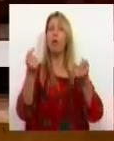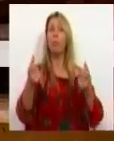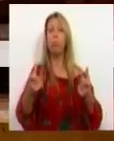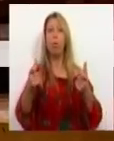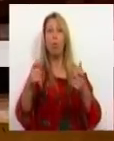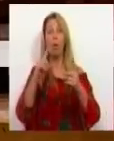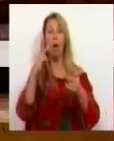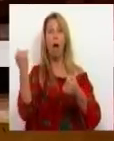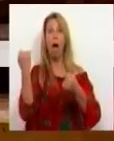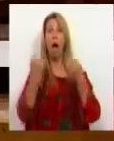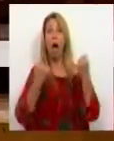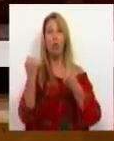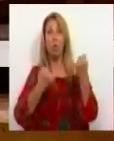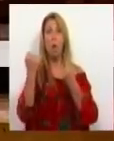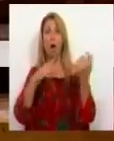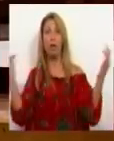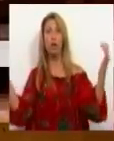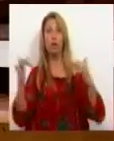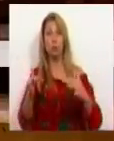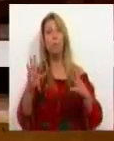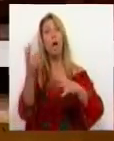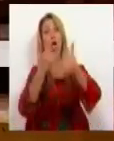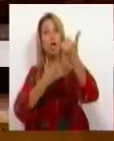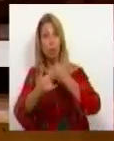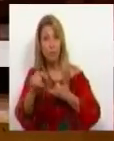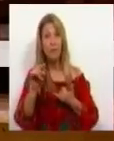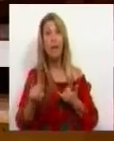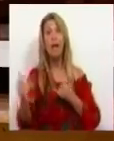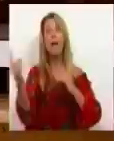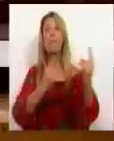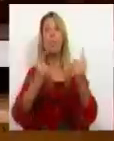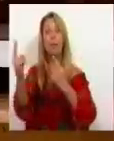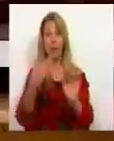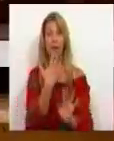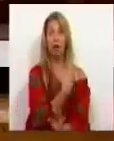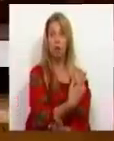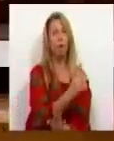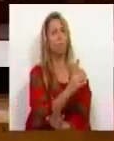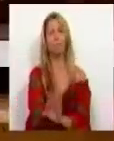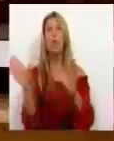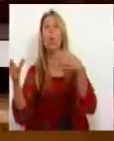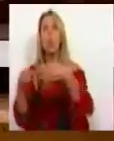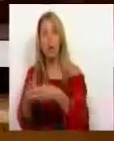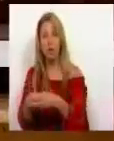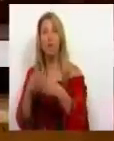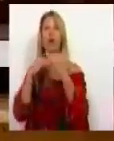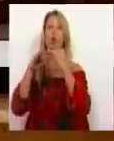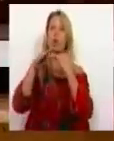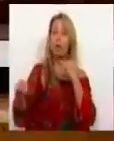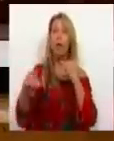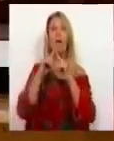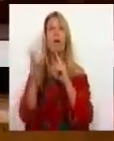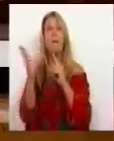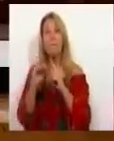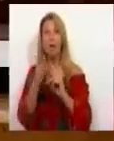automóveis e substituindo essa mobilidade individual por uma mobilidade sustentável, coletiva, mais eficiente e mais